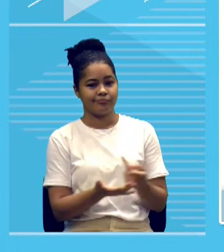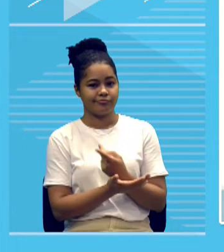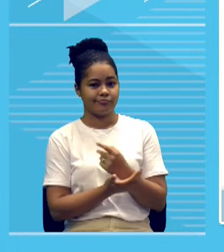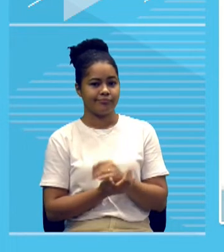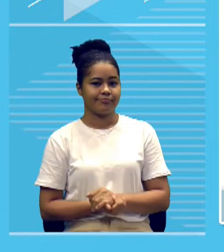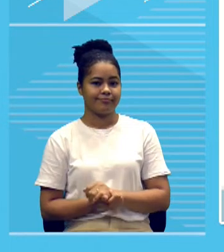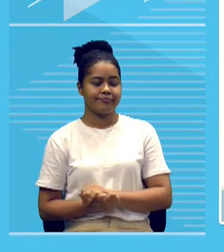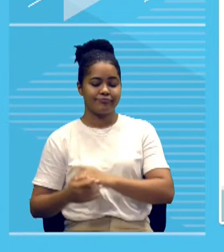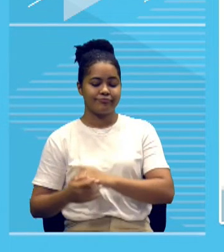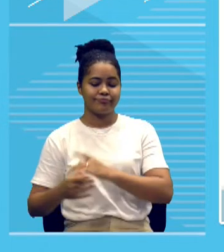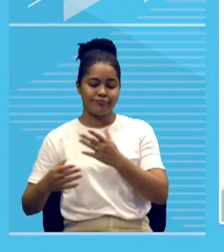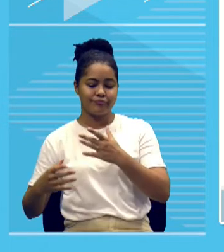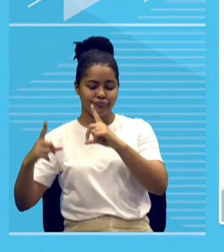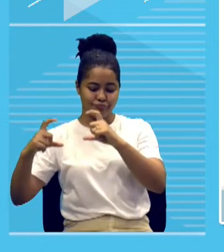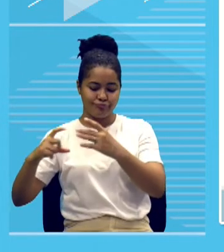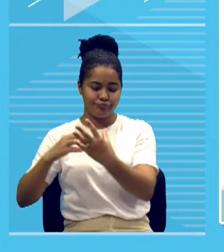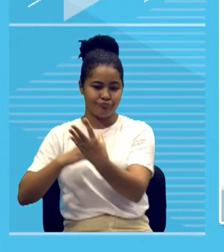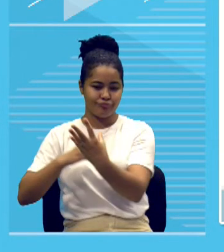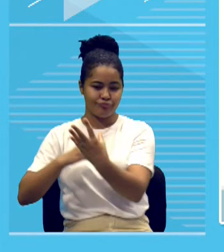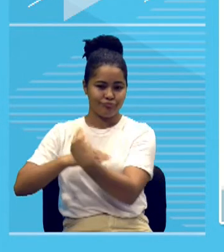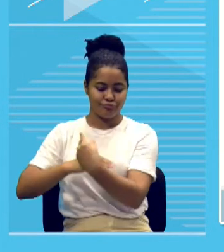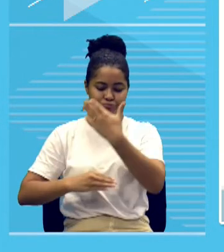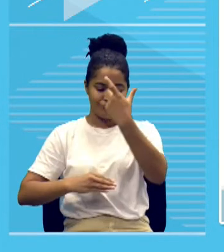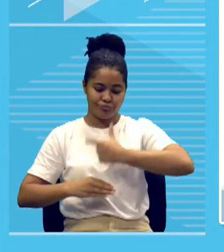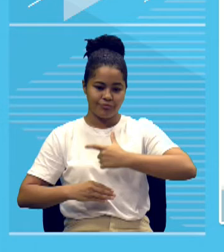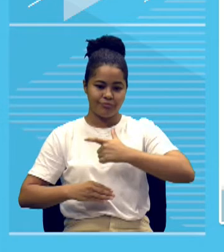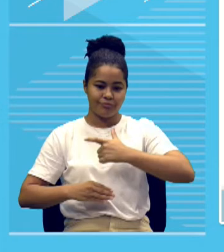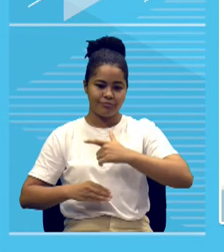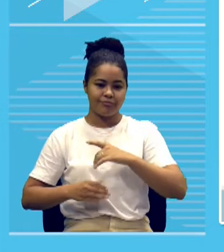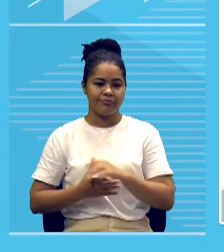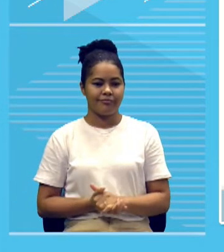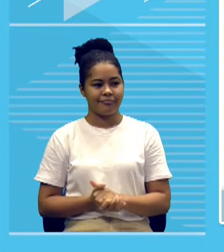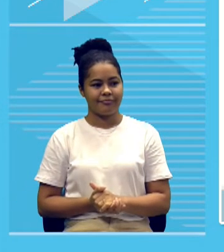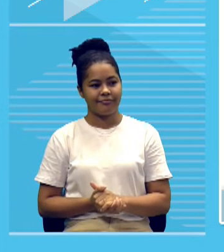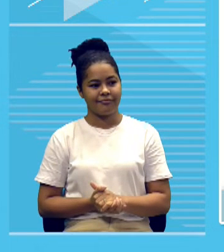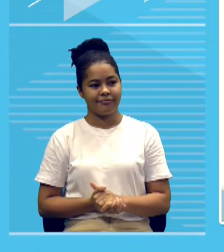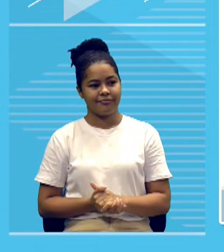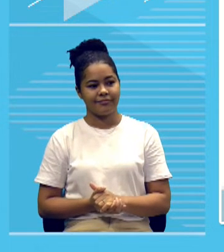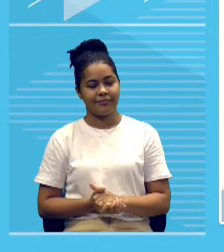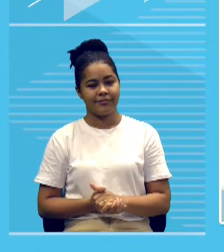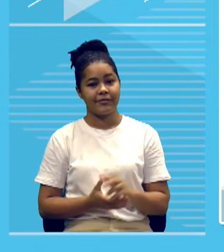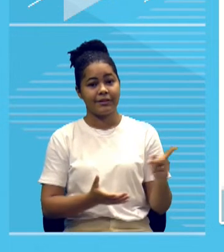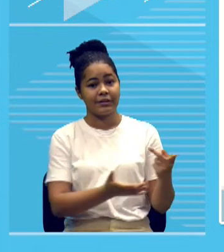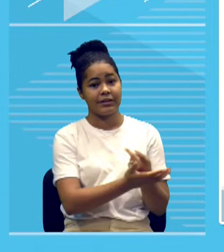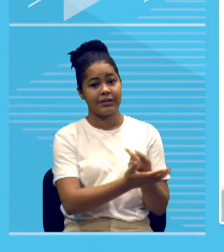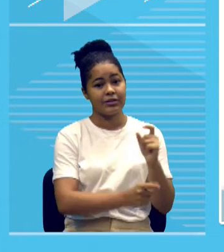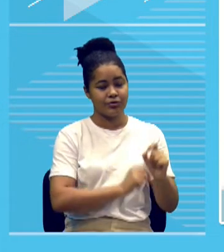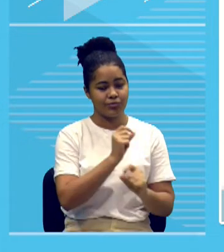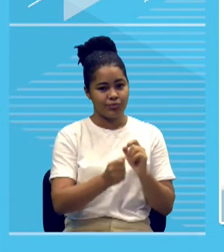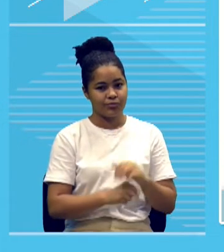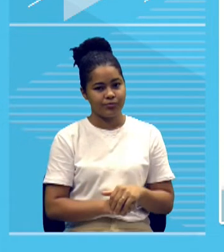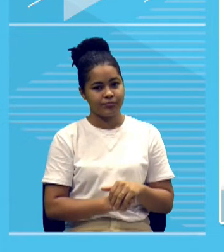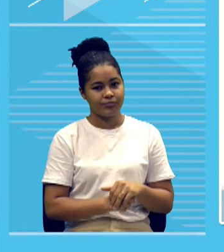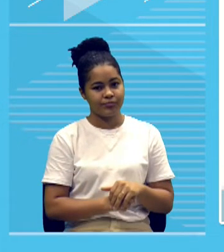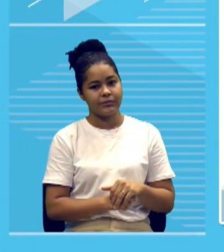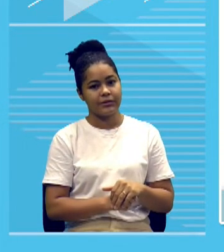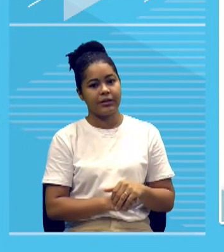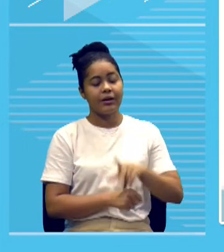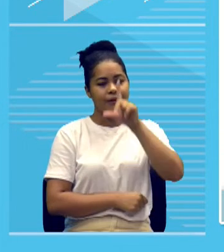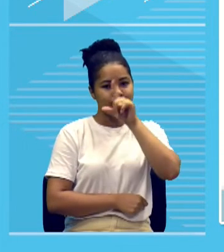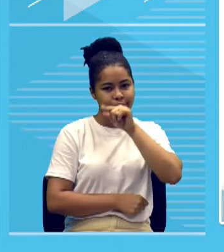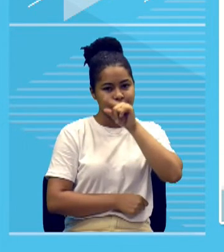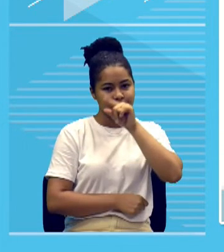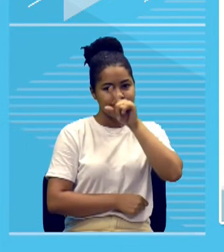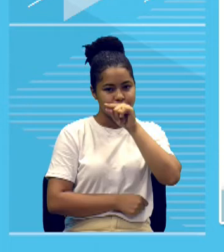galera não perdoa a migração das aves galera modifica o comportamento habitual